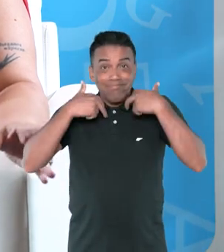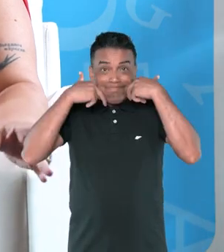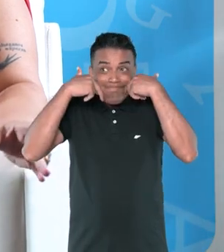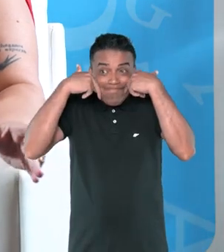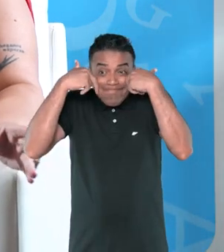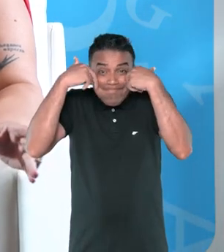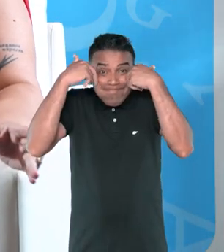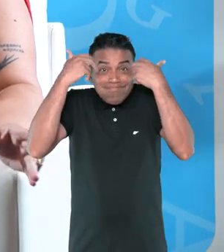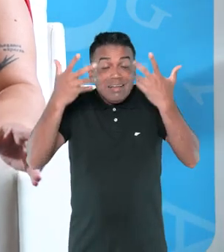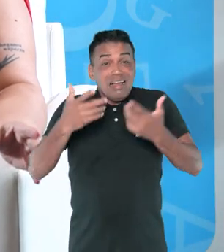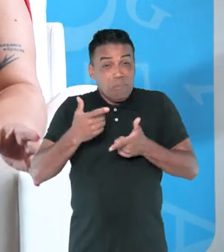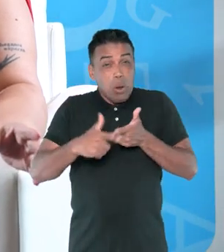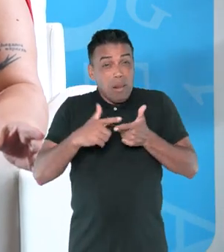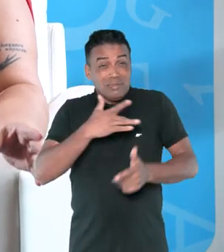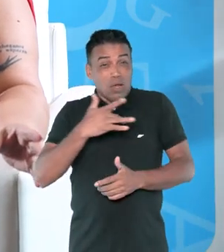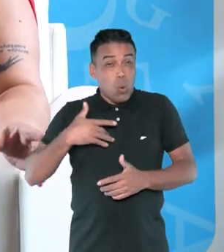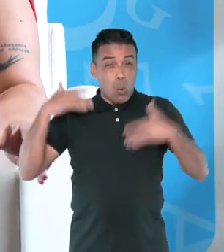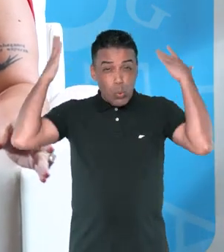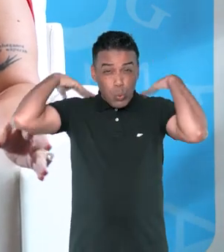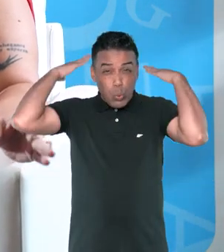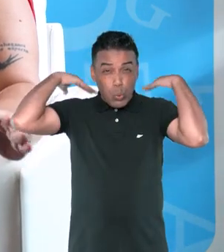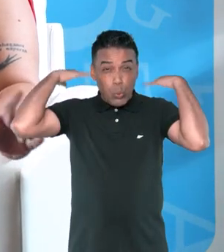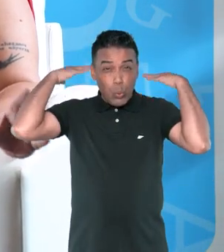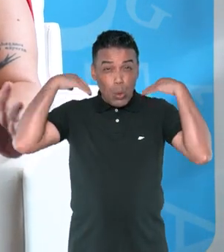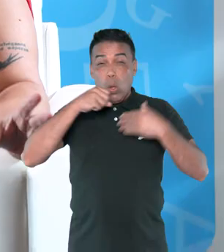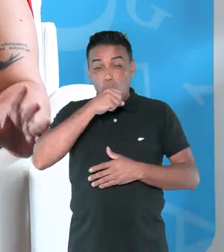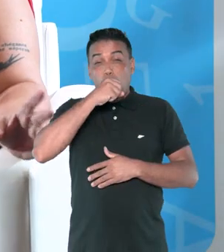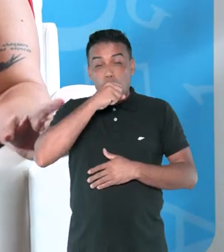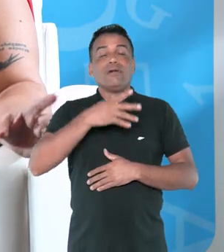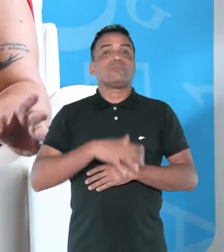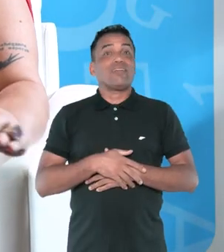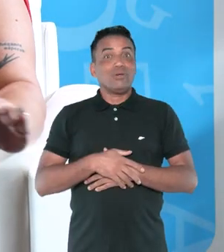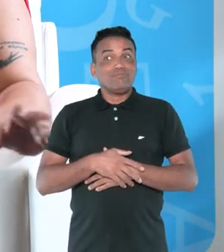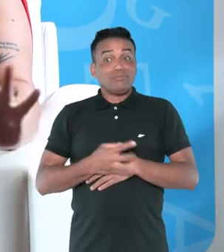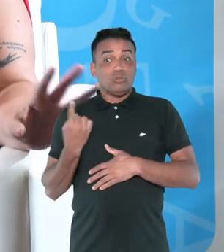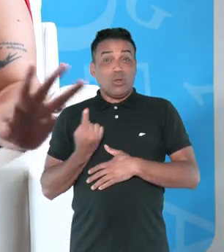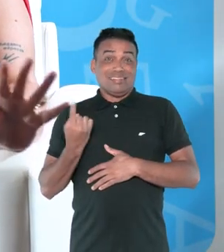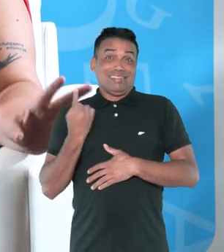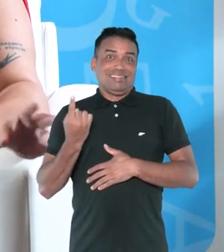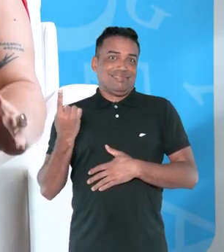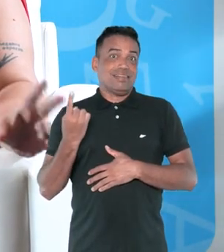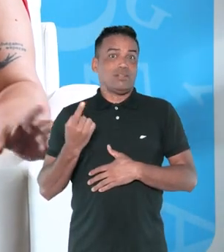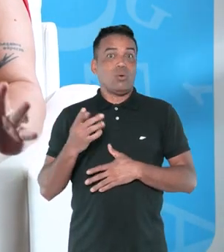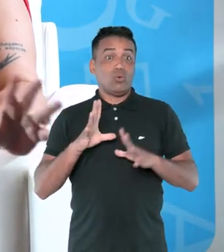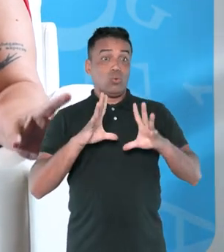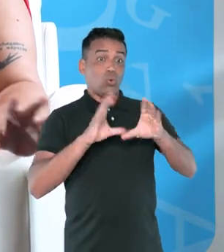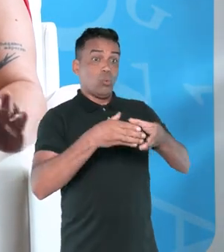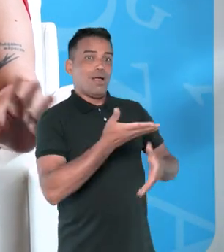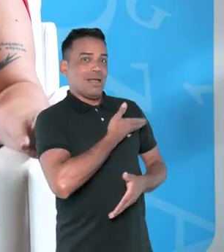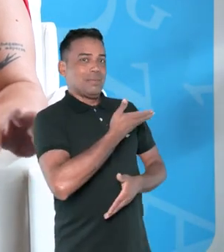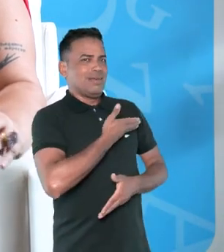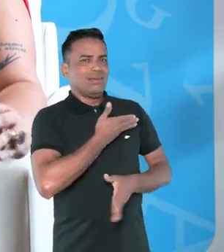completamente diferente de hoje. E ficava muito retraída, muito só, e os meninos, meus colegas, começaram a